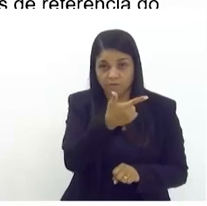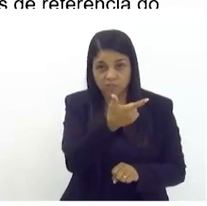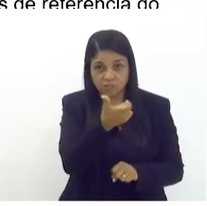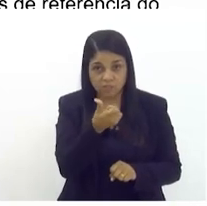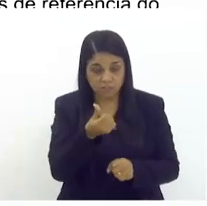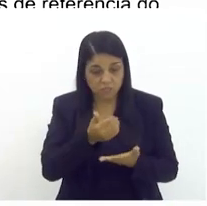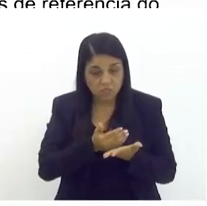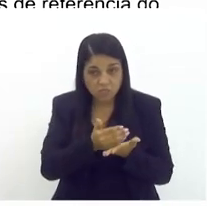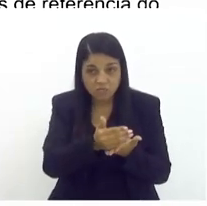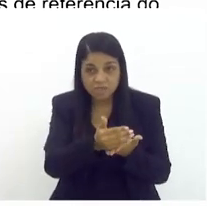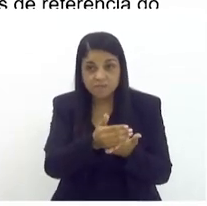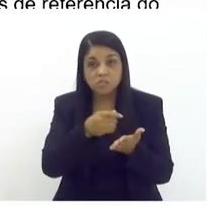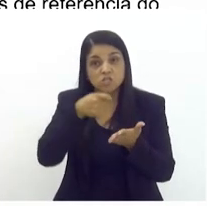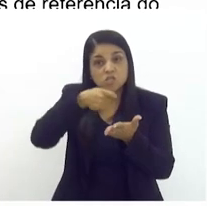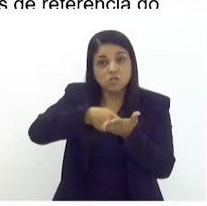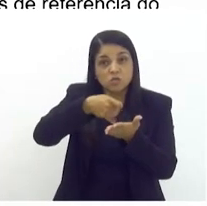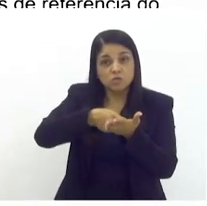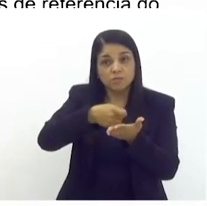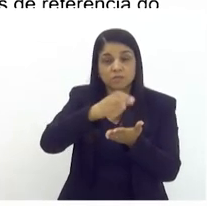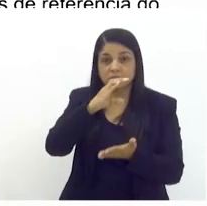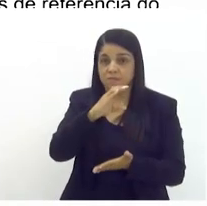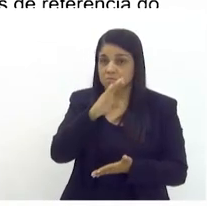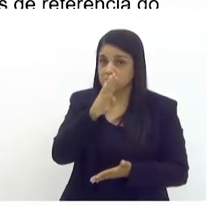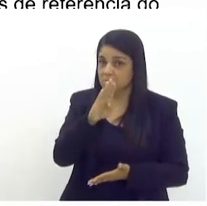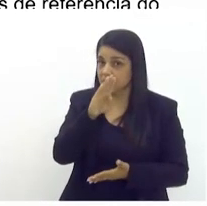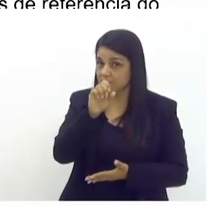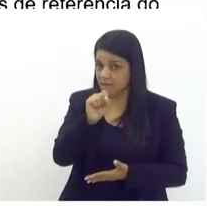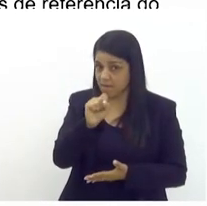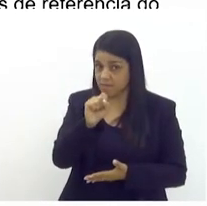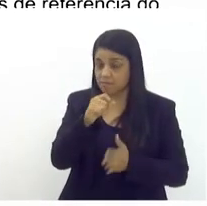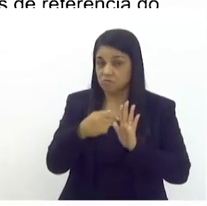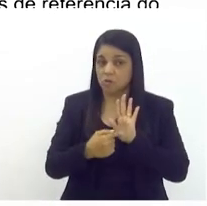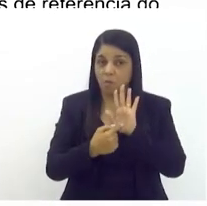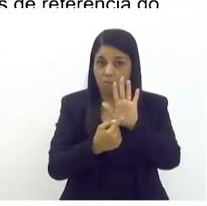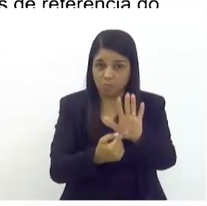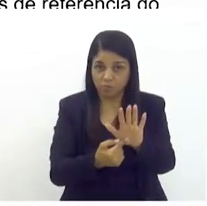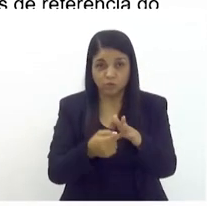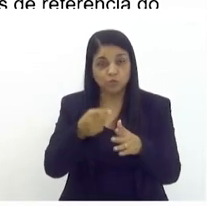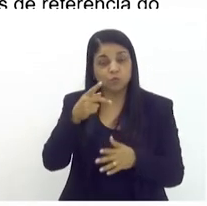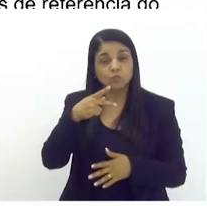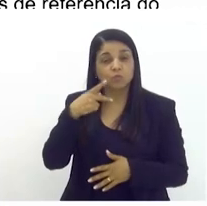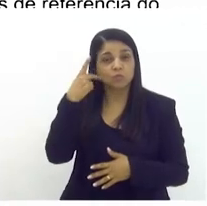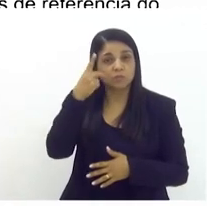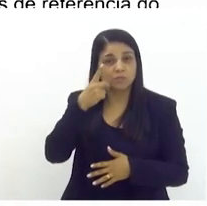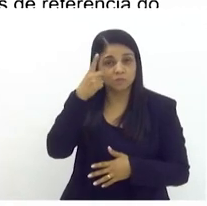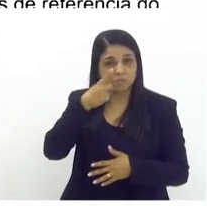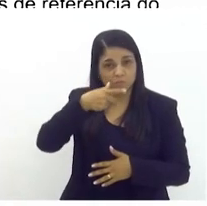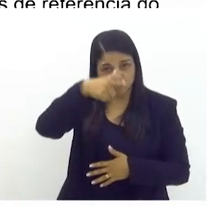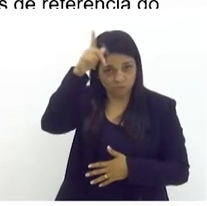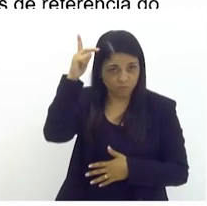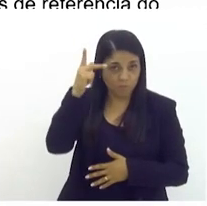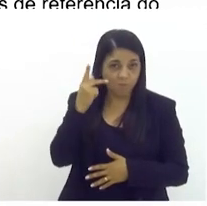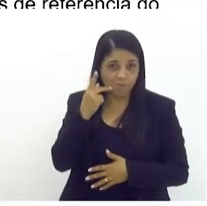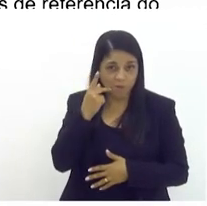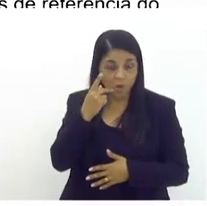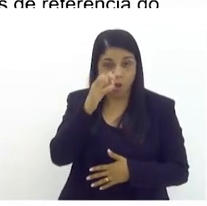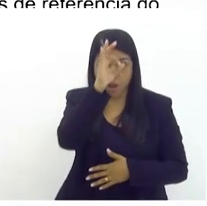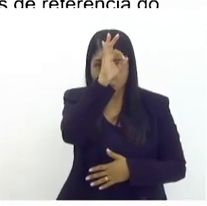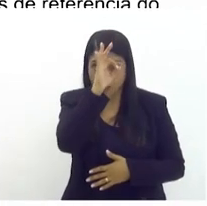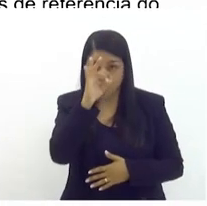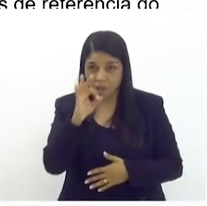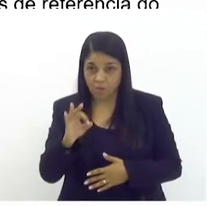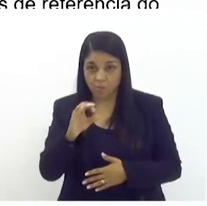cobrando-se a CBS Como já se adiantou aqui do deputado Municipal com uma alíquota